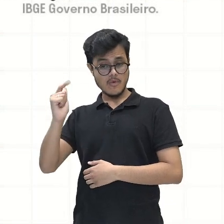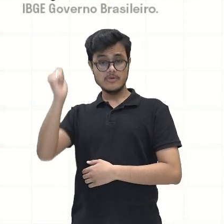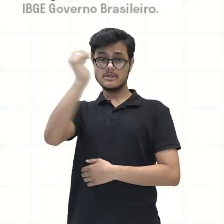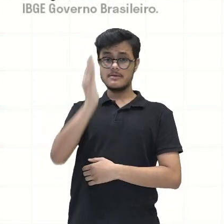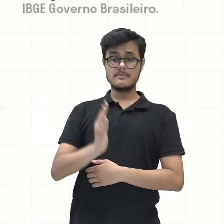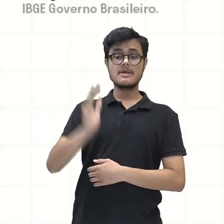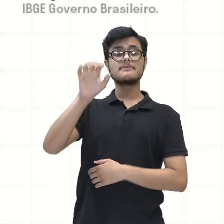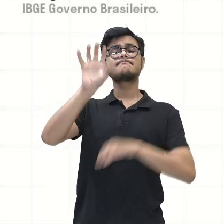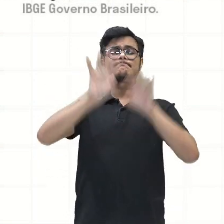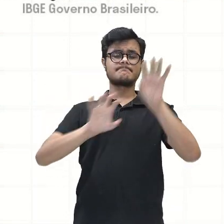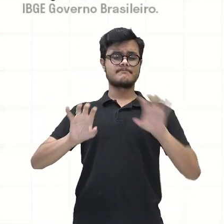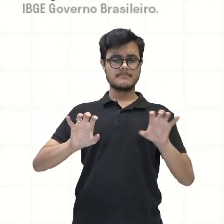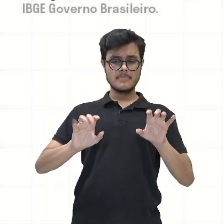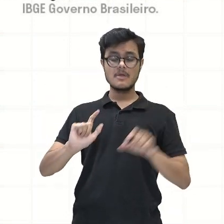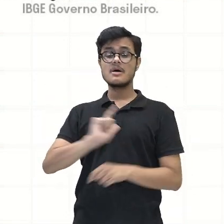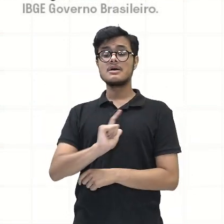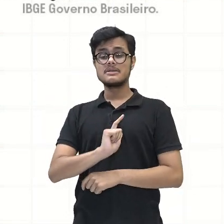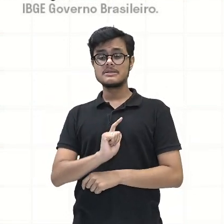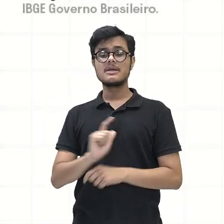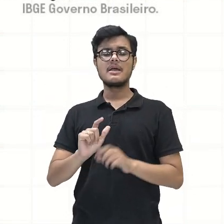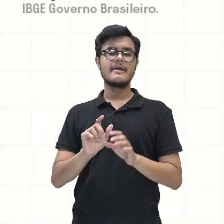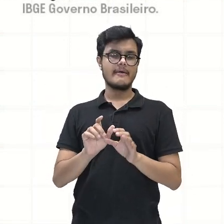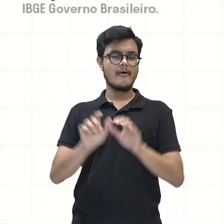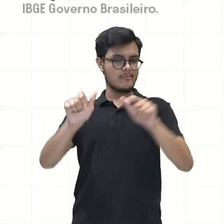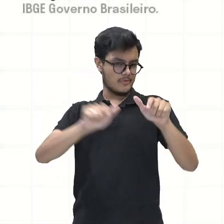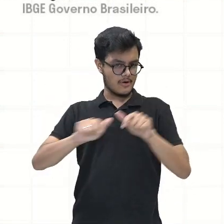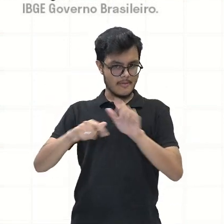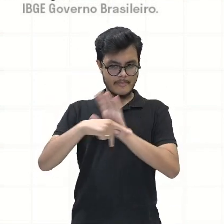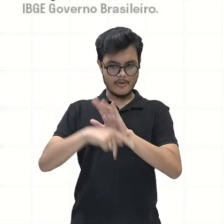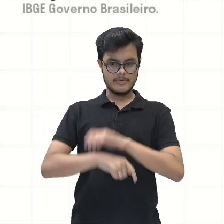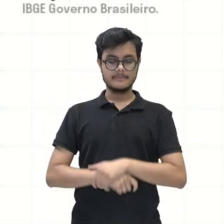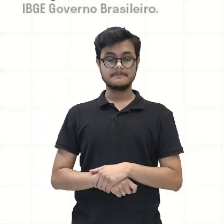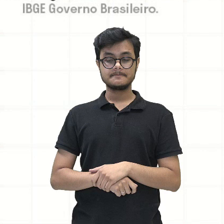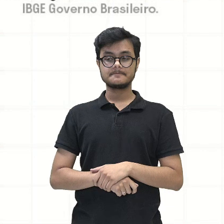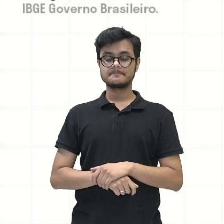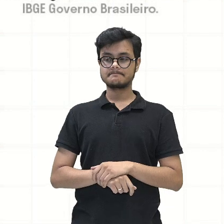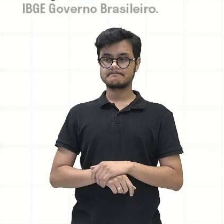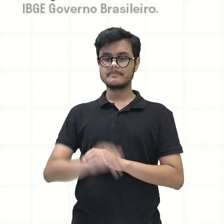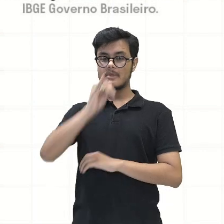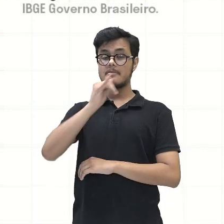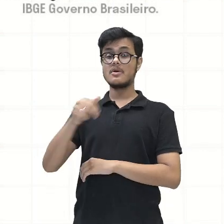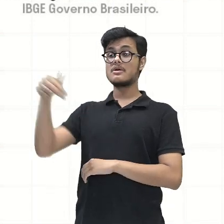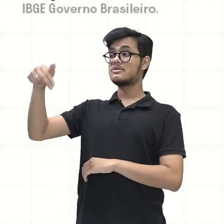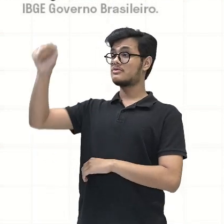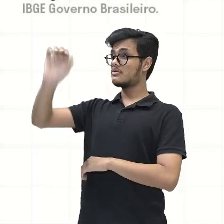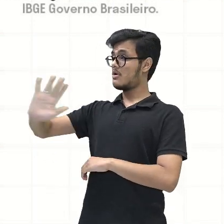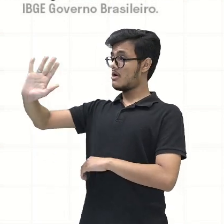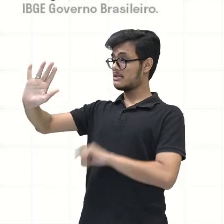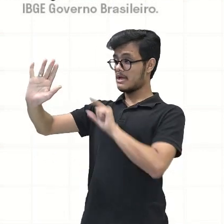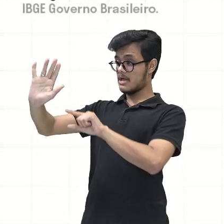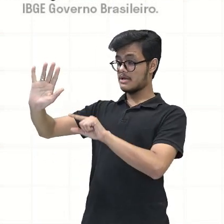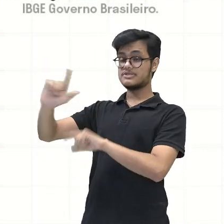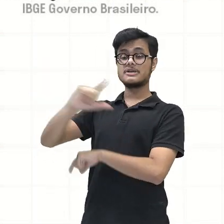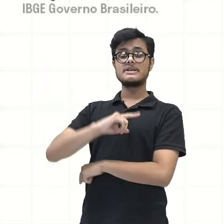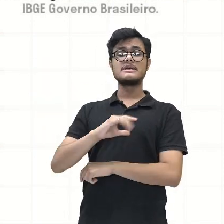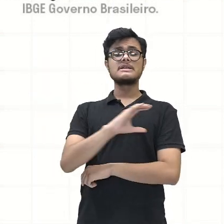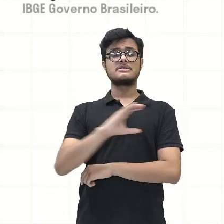próxima regionalização, a gente já tem essa delimitação, né? Aí aqui a região nordeste, centro-oeste,